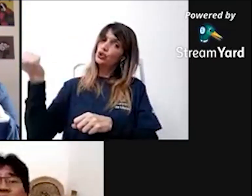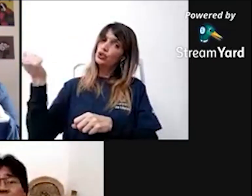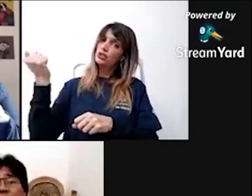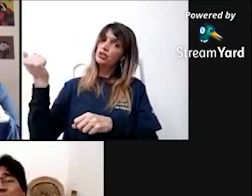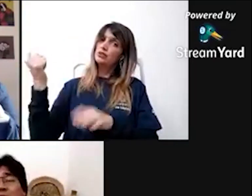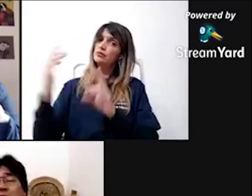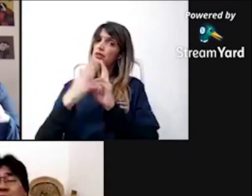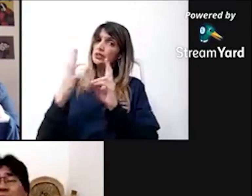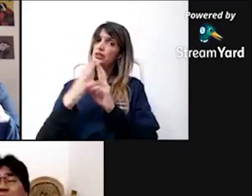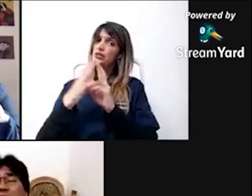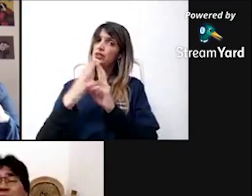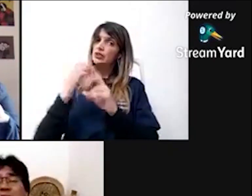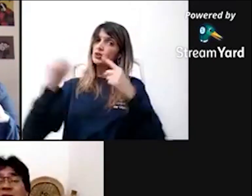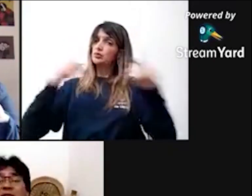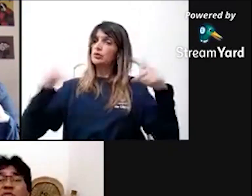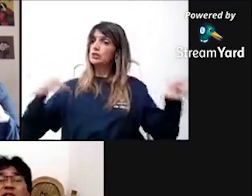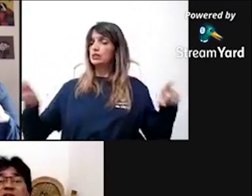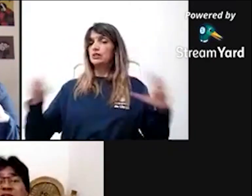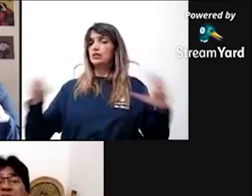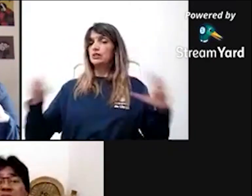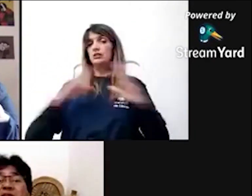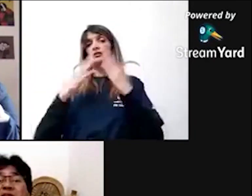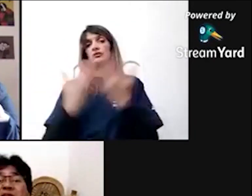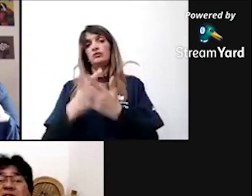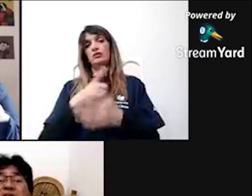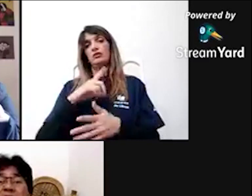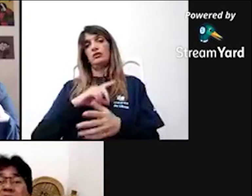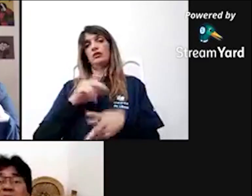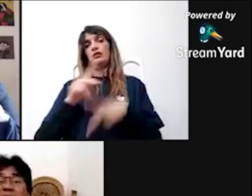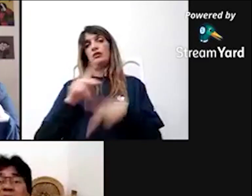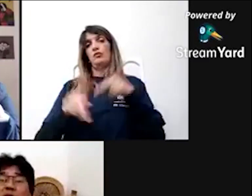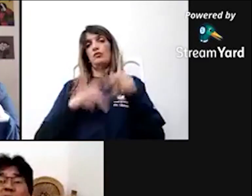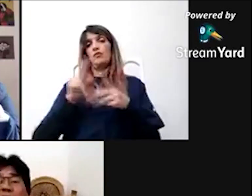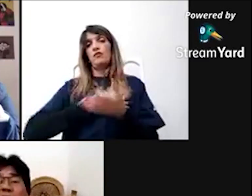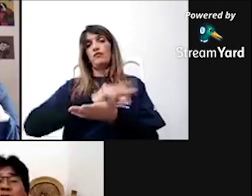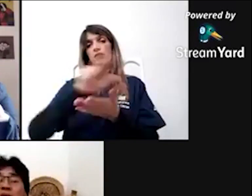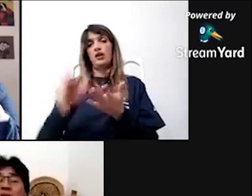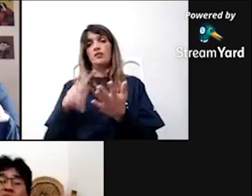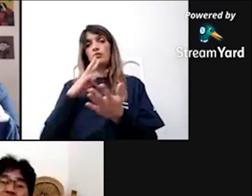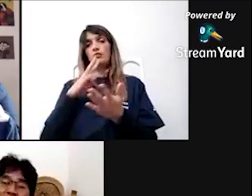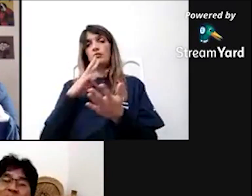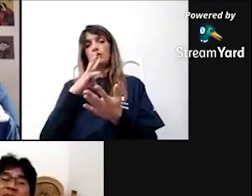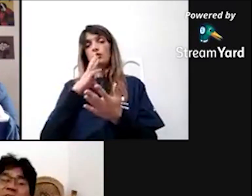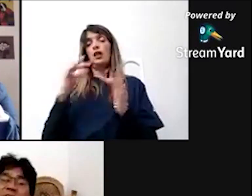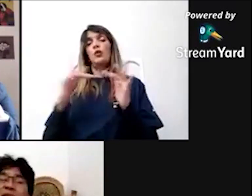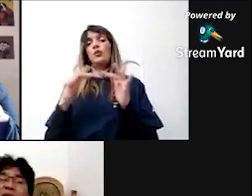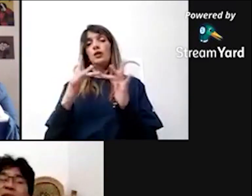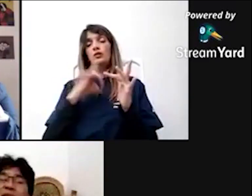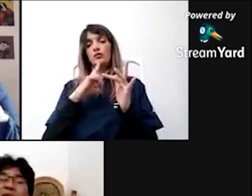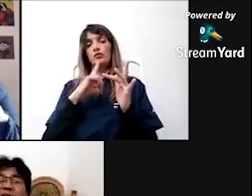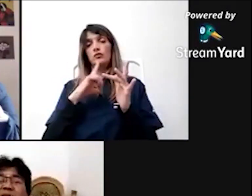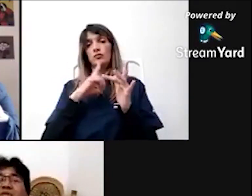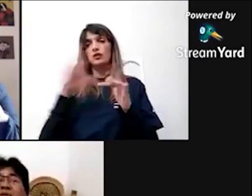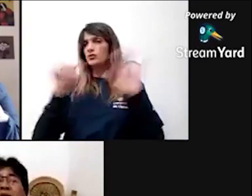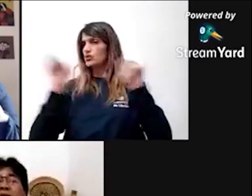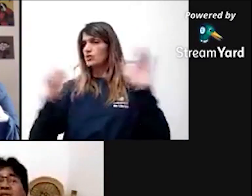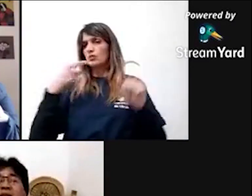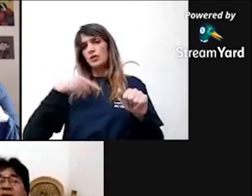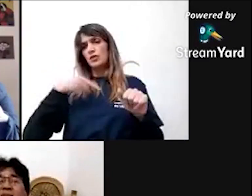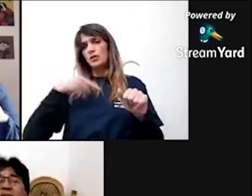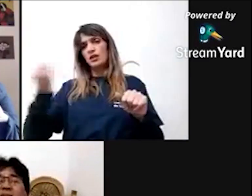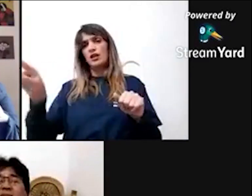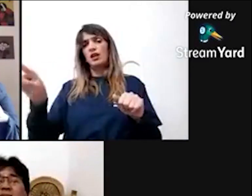muitos povos aqui que são conhecidos, que a rede tem contato. Chama eles para irem lá para conversar